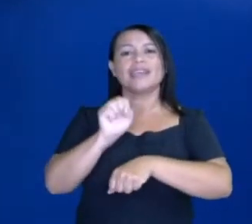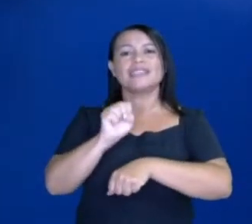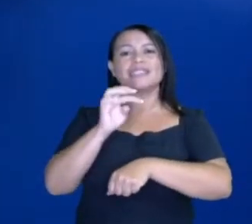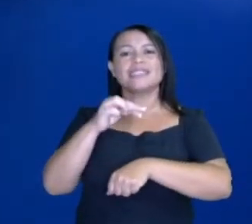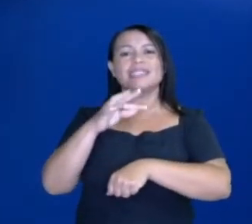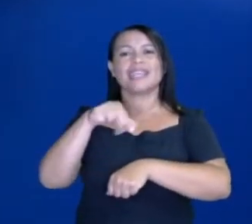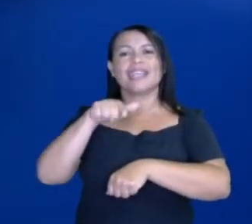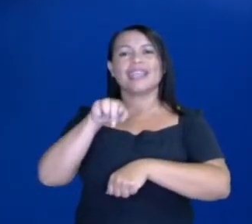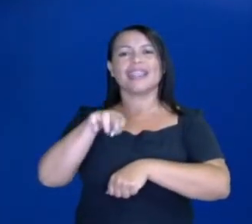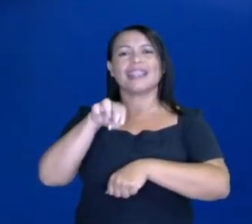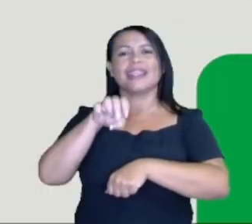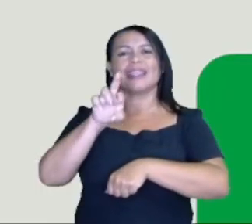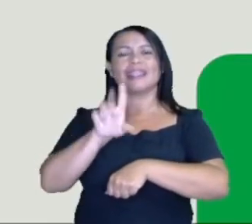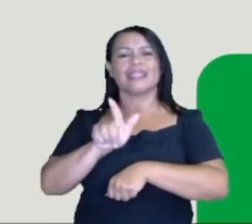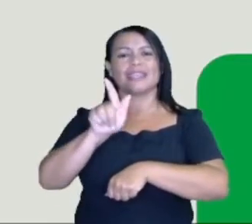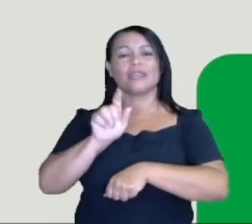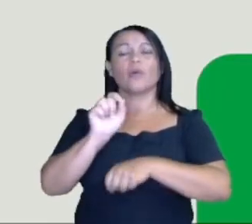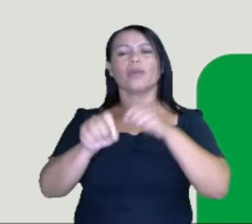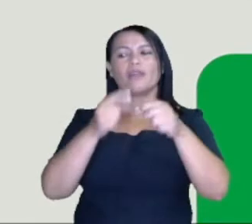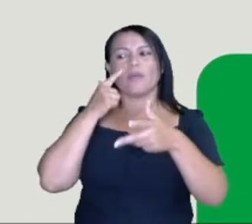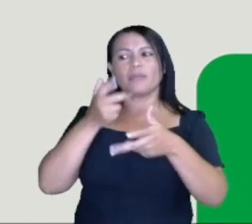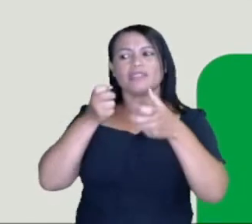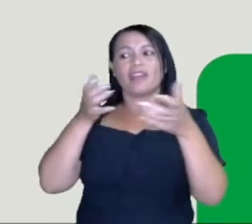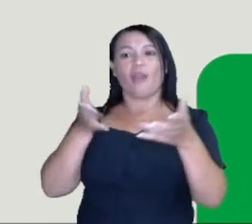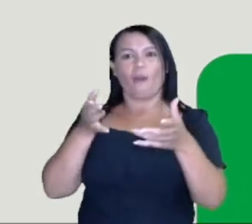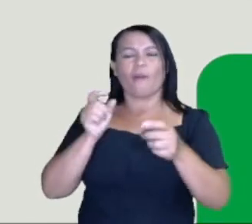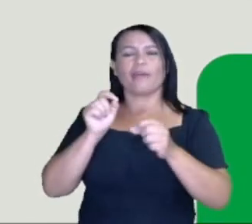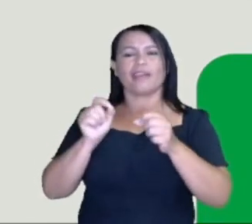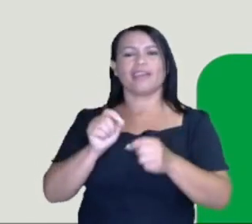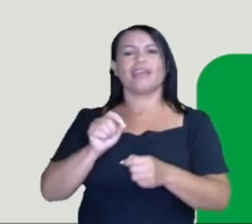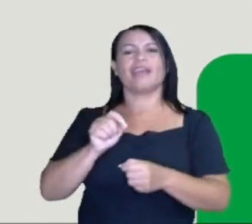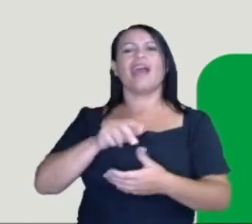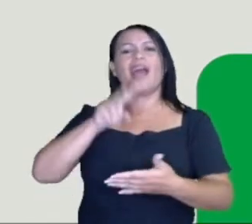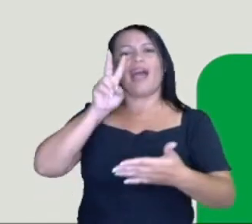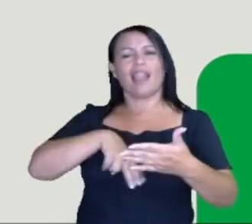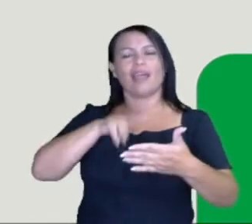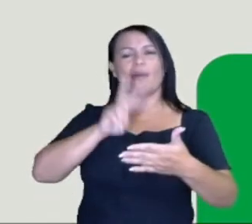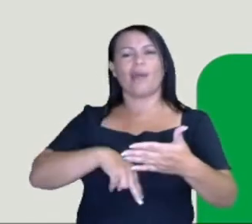agora vamos observar, né, a linguagem verbal.